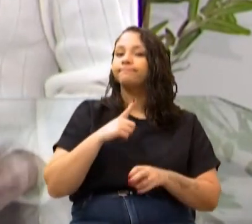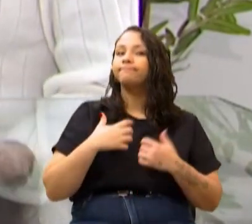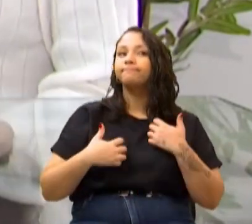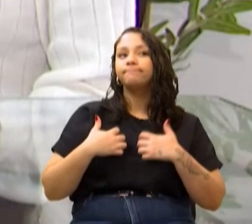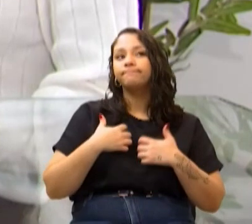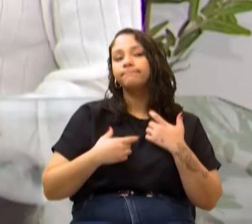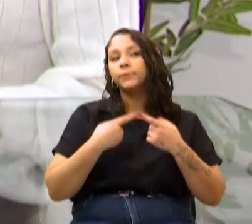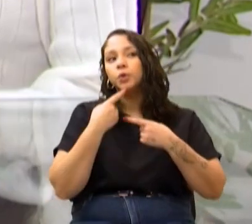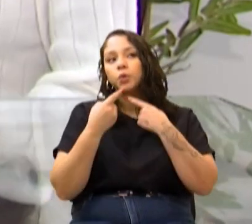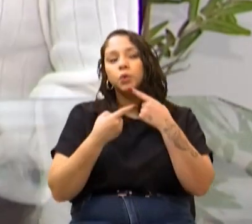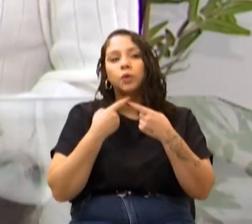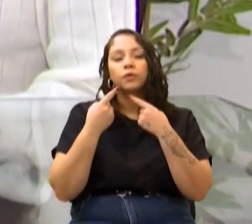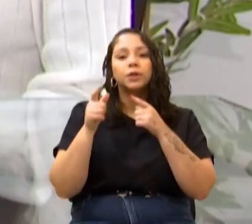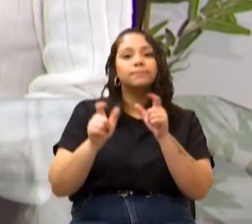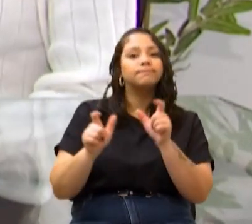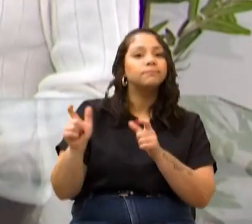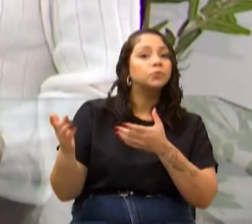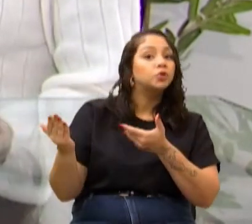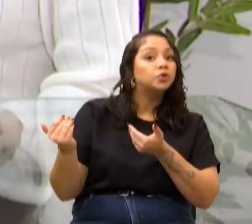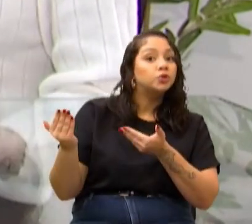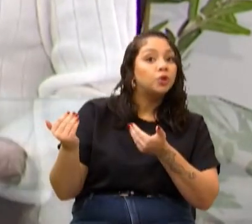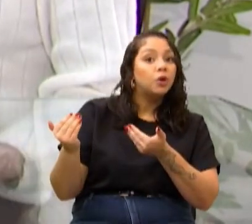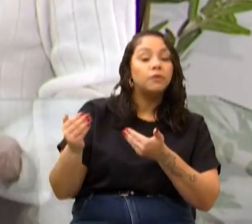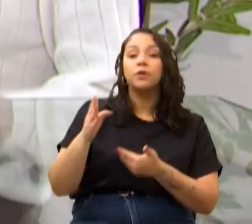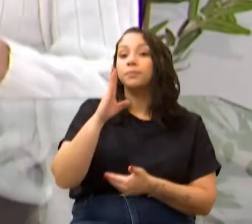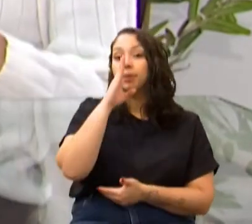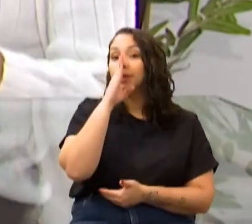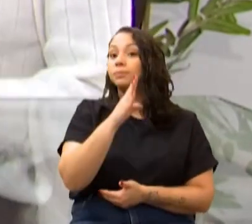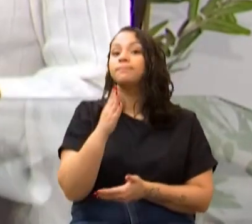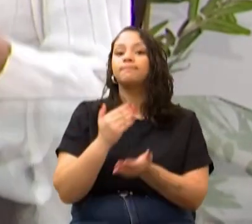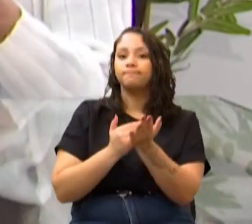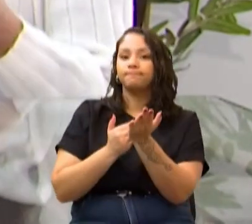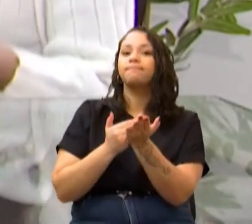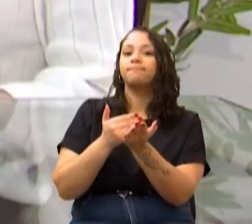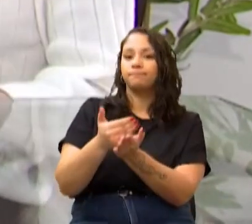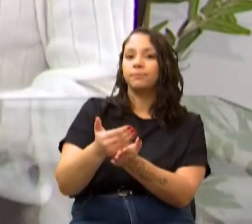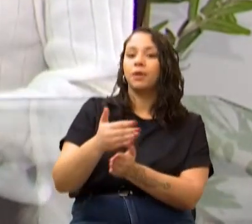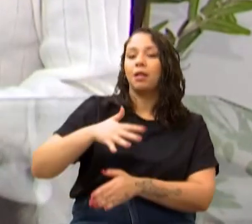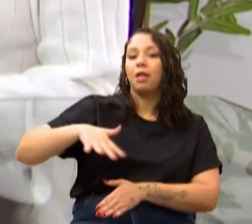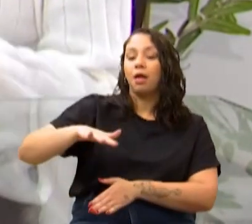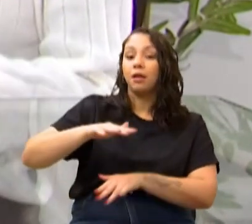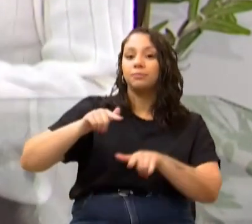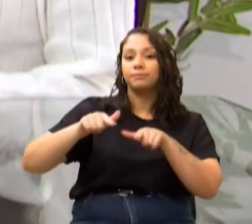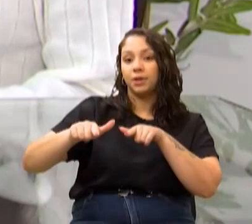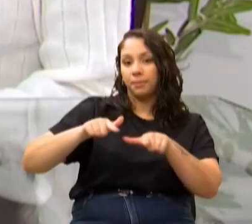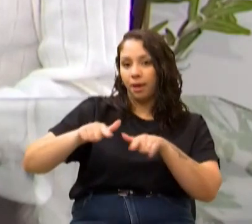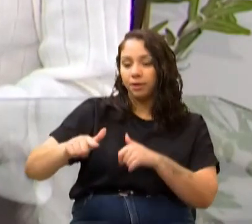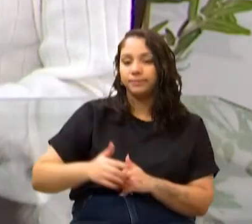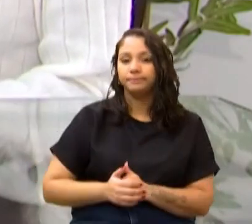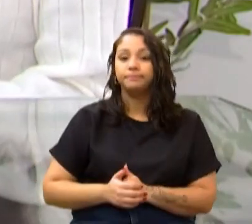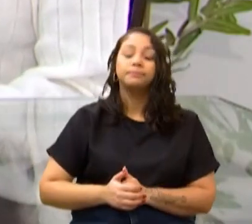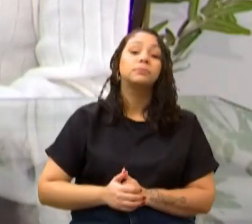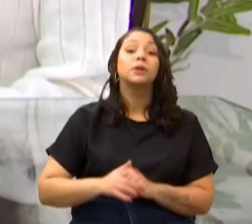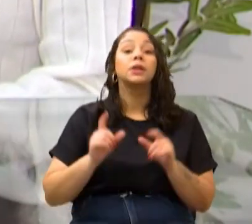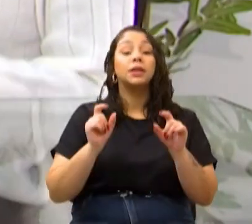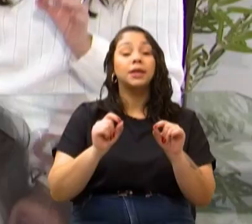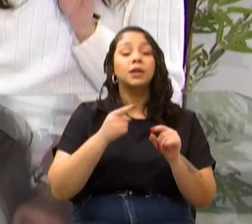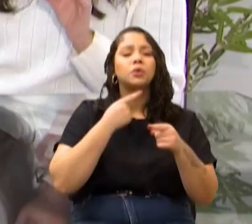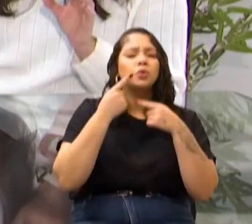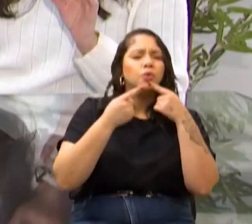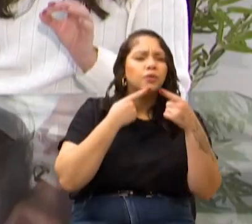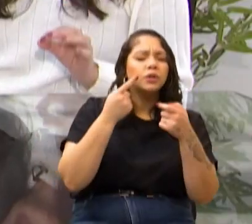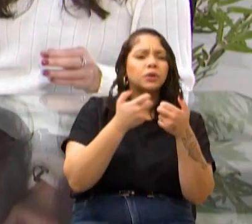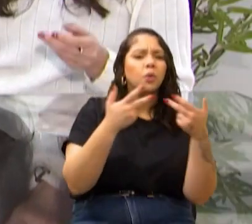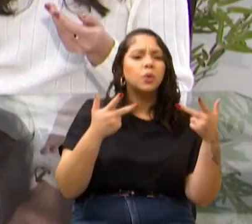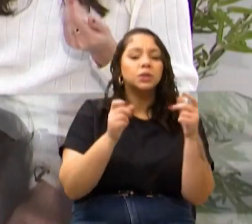uma questão que gera muitas dúvidas nos jovens que estão aí iniciando a sua jornada no mercado de trabalho.